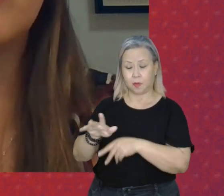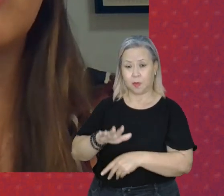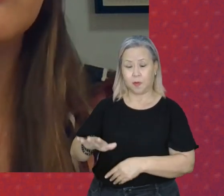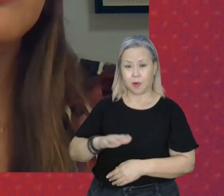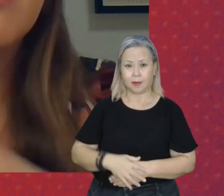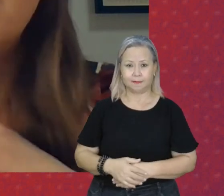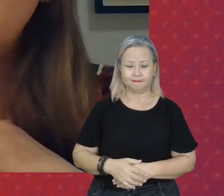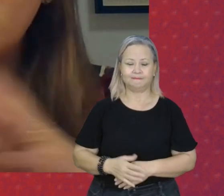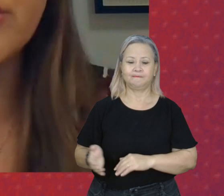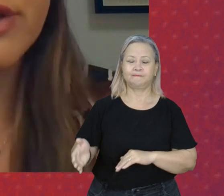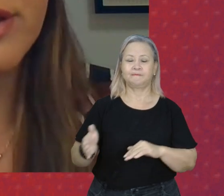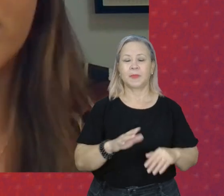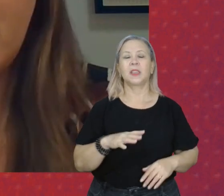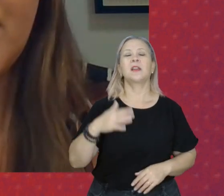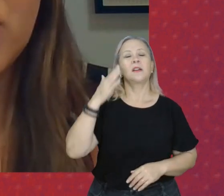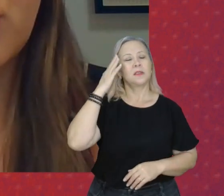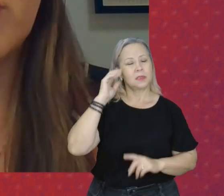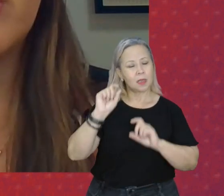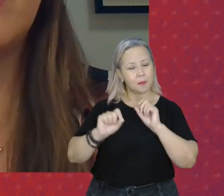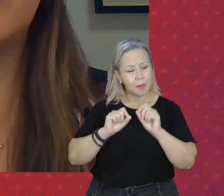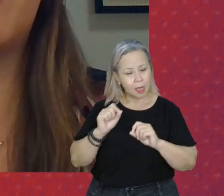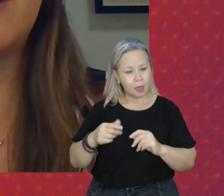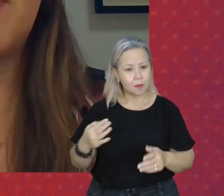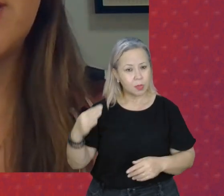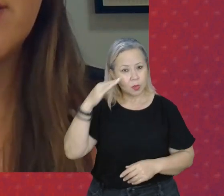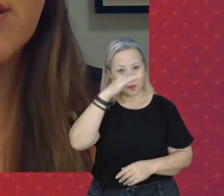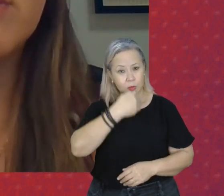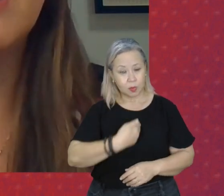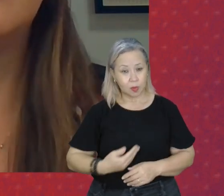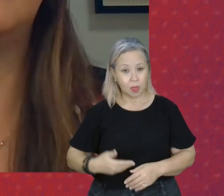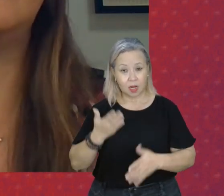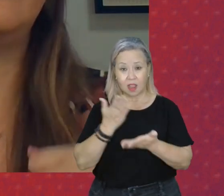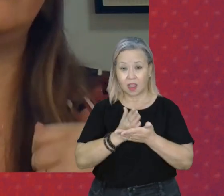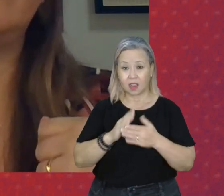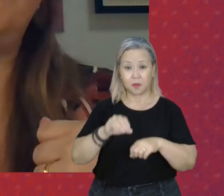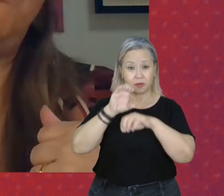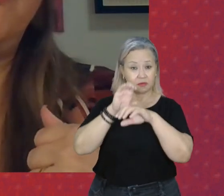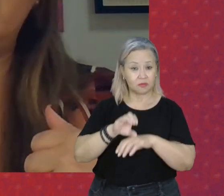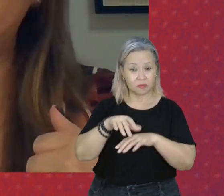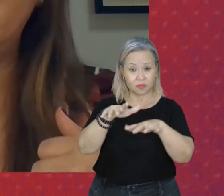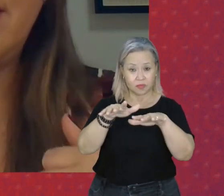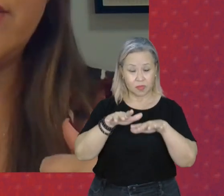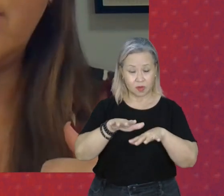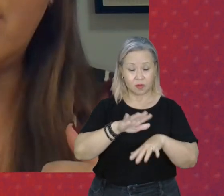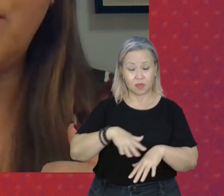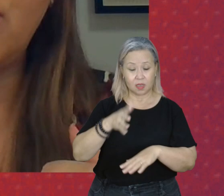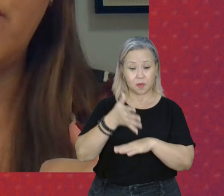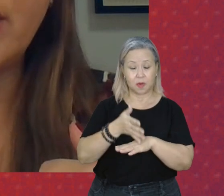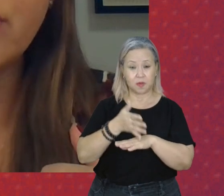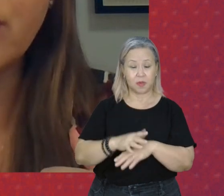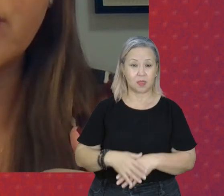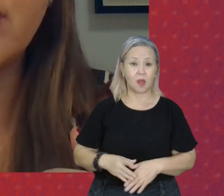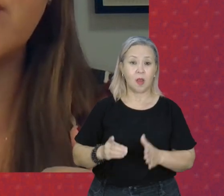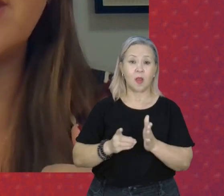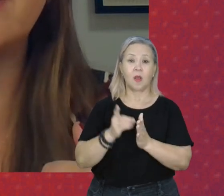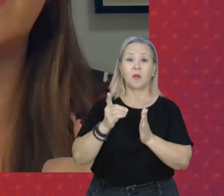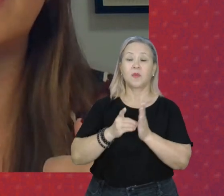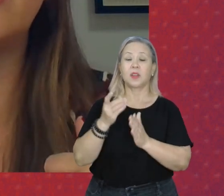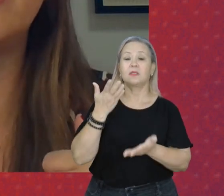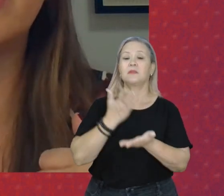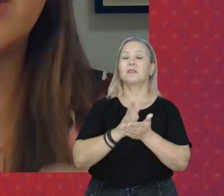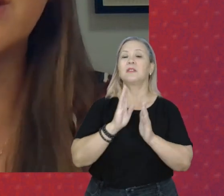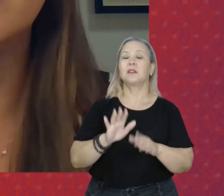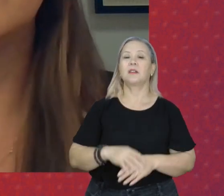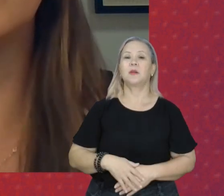Bolsonaro desmontou muito esse sistema de conselhos de participação, né? Ele, via decreto, ele acabou com vários conselhos, mas